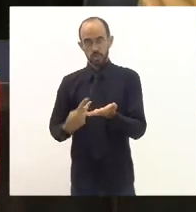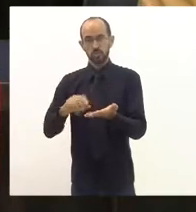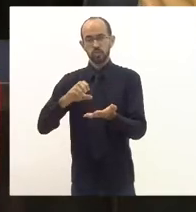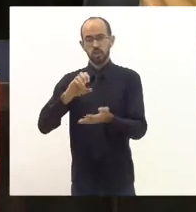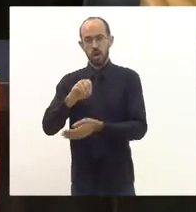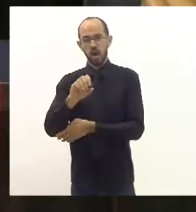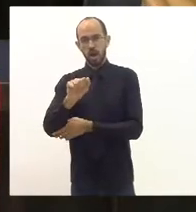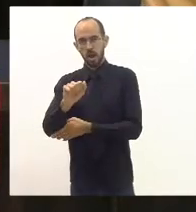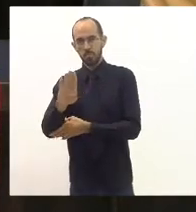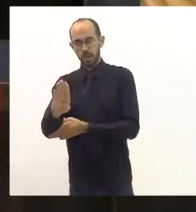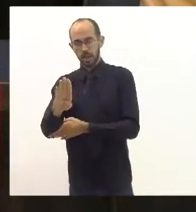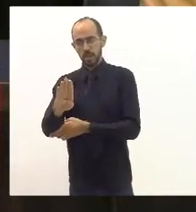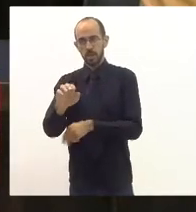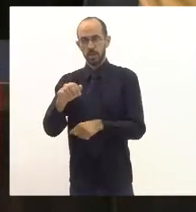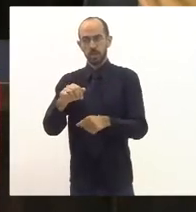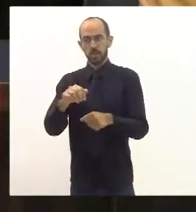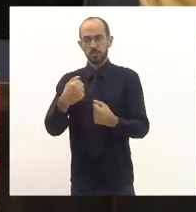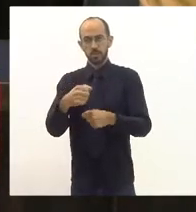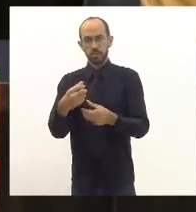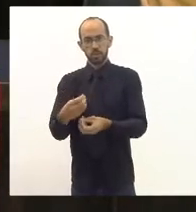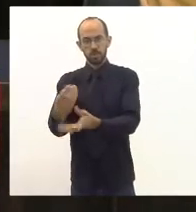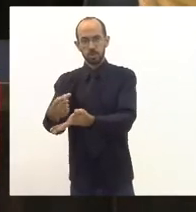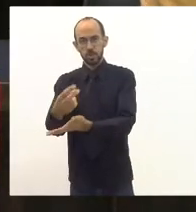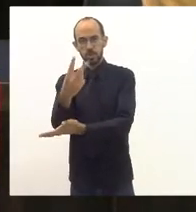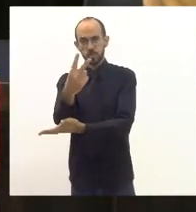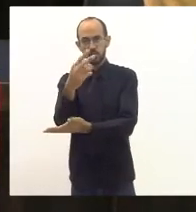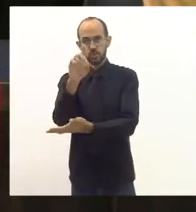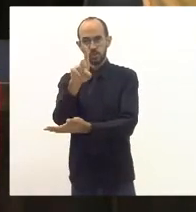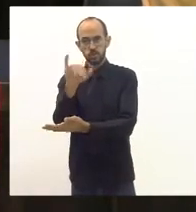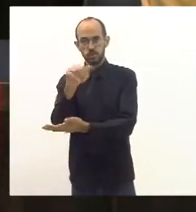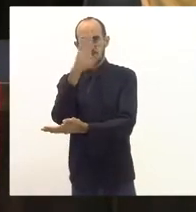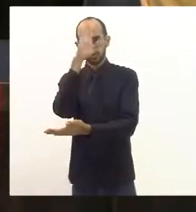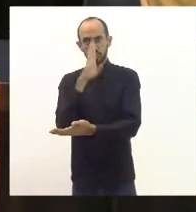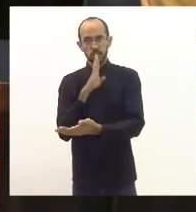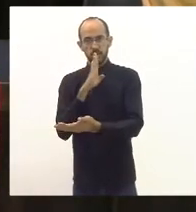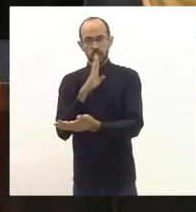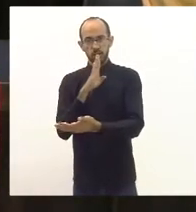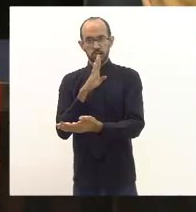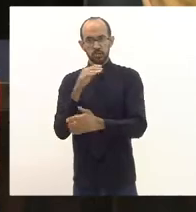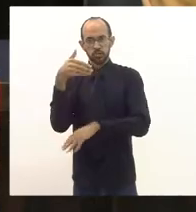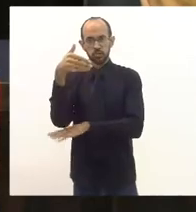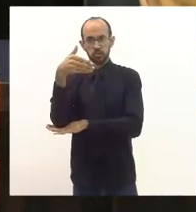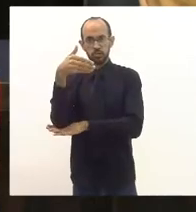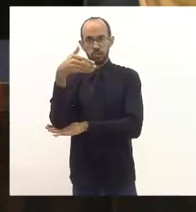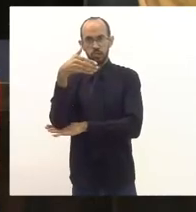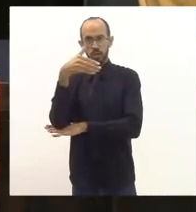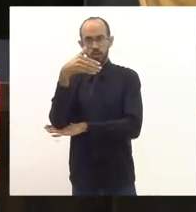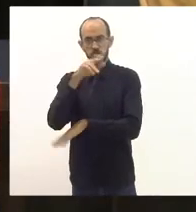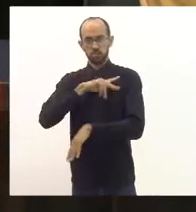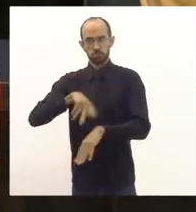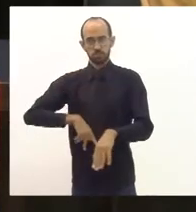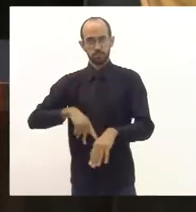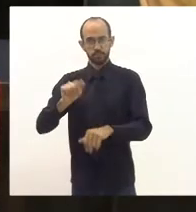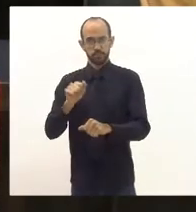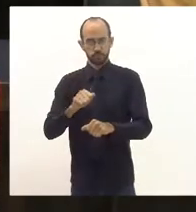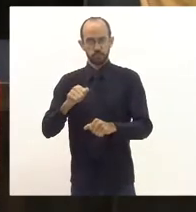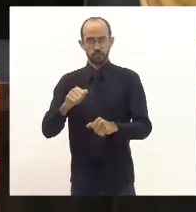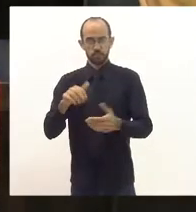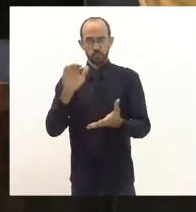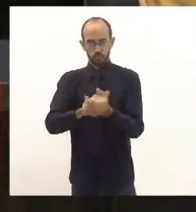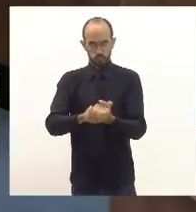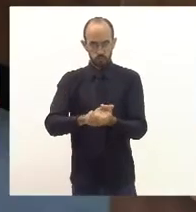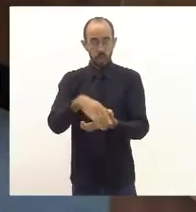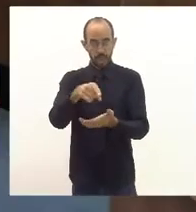dar 2 dias gratuitos na suíte presidencial para o casal. E é assim que as leis vão sendo conhecidas,